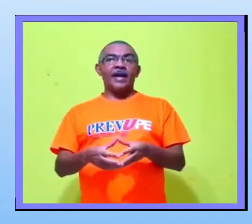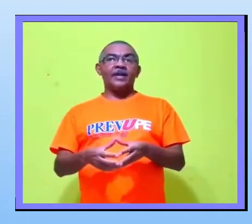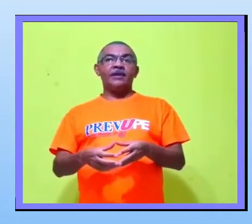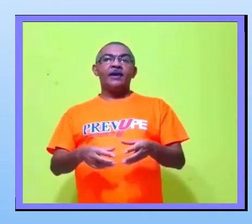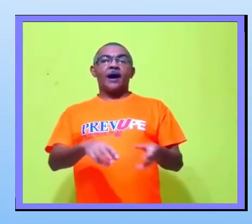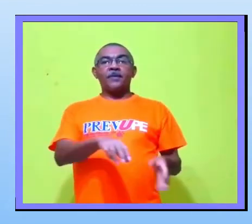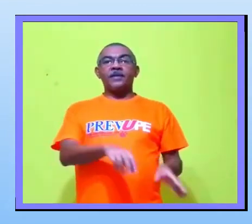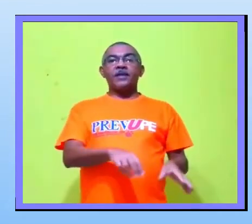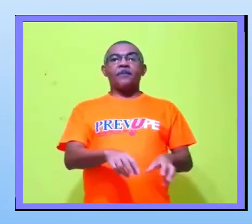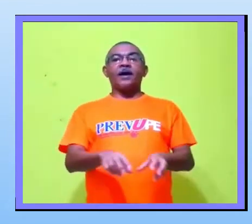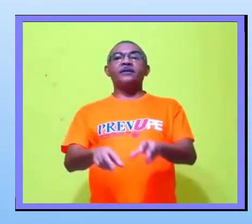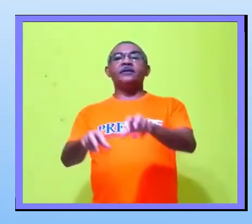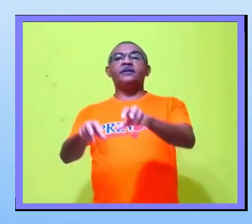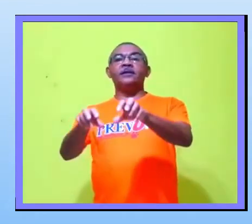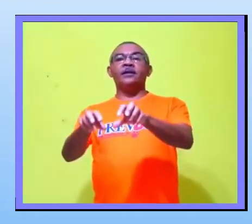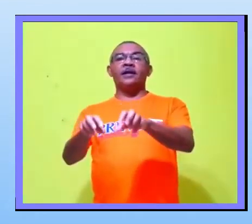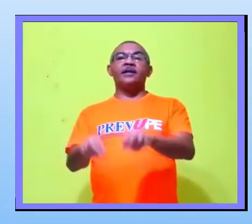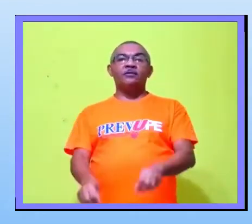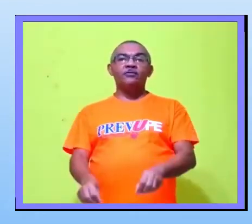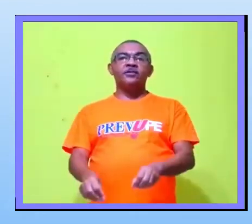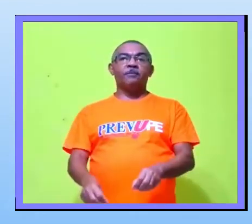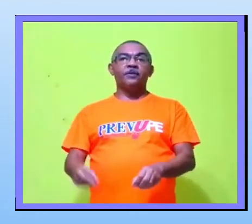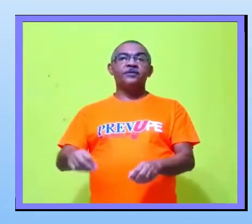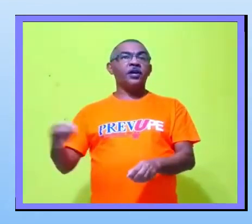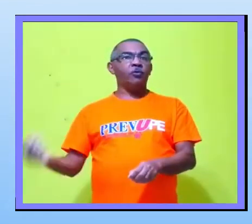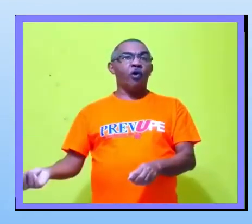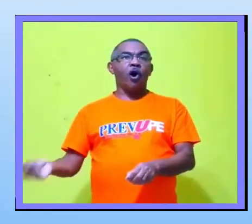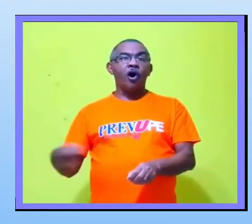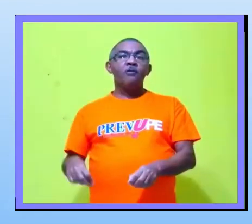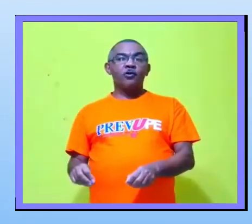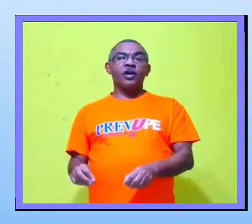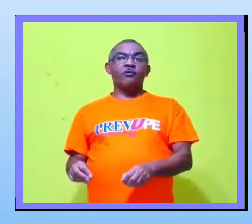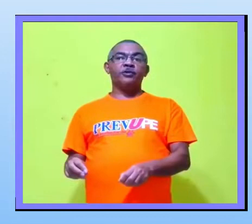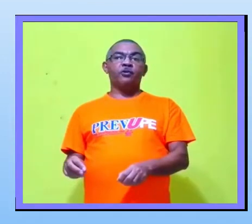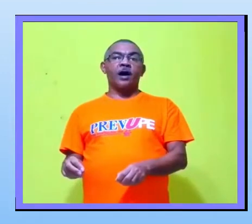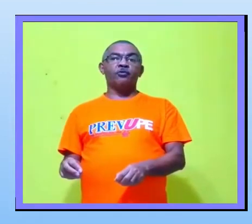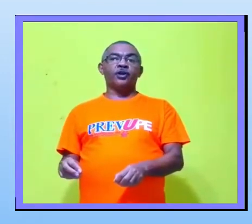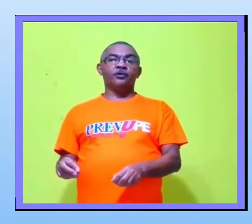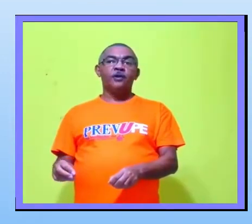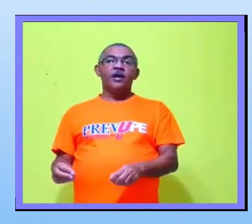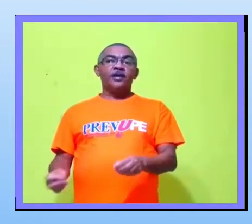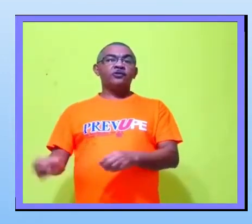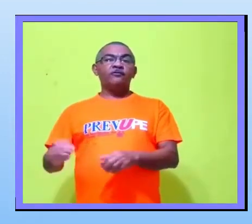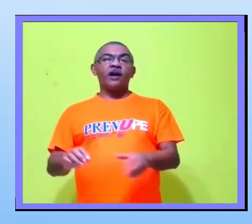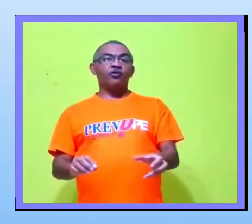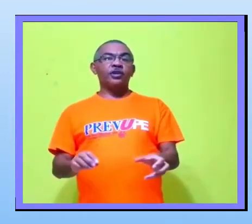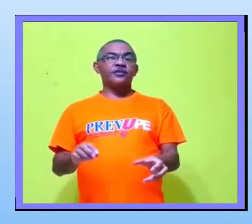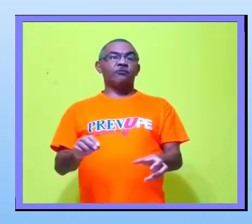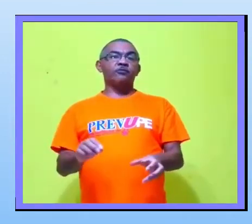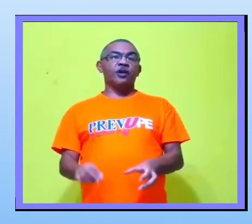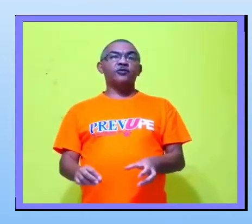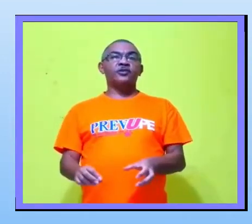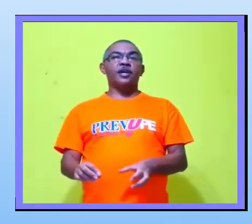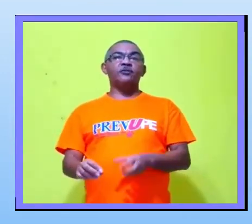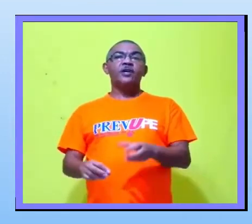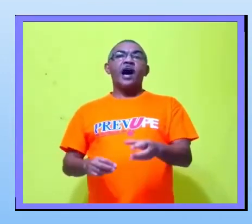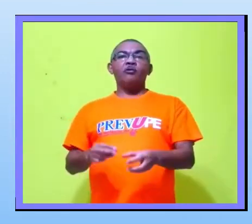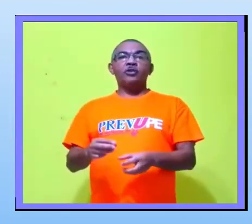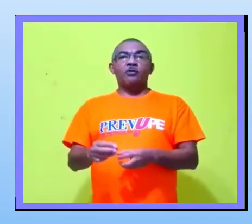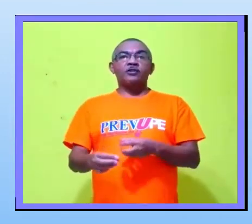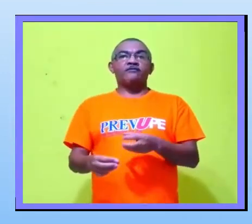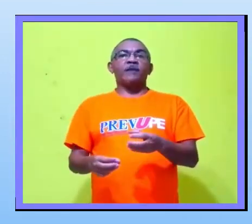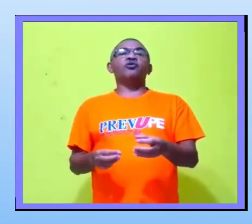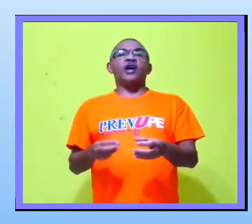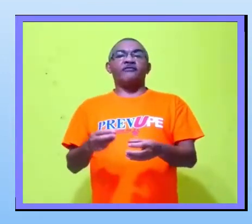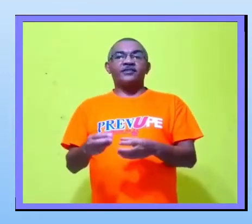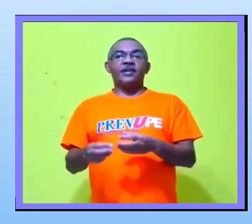parte AN, apenas da parte de ligação simples, e o O, porque é um hidrocarboneto. Isso vai acontecer com os alcenos, a